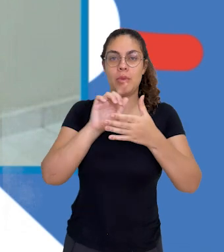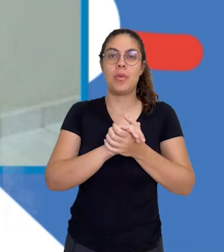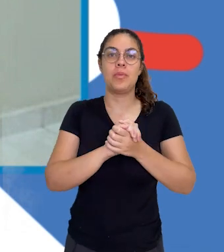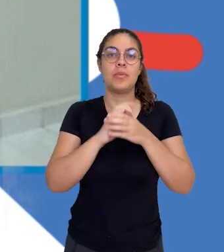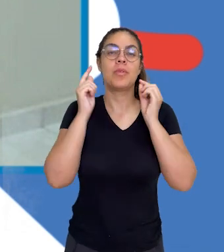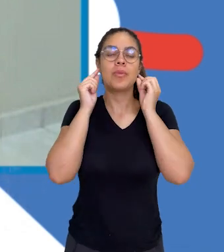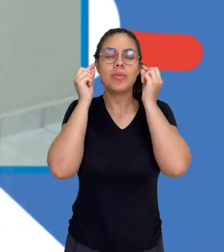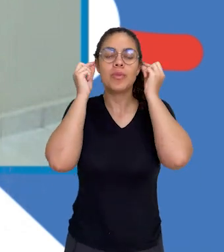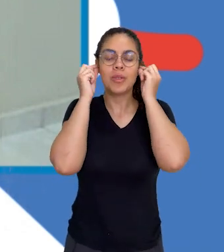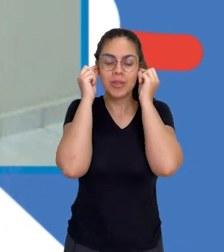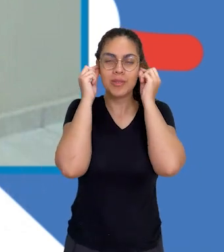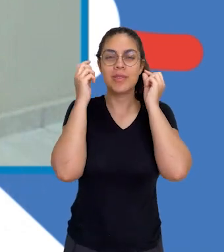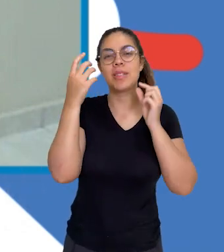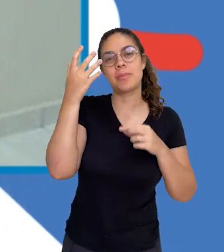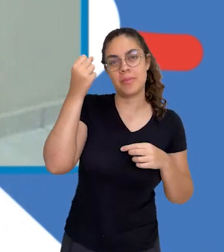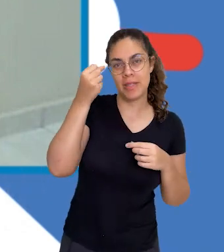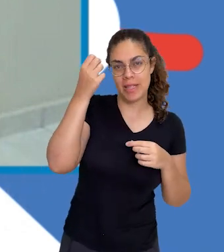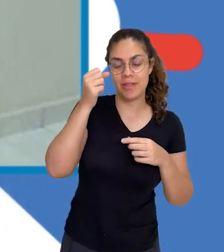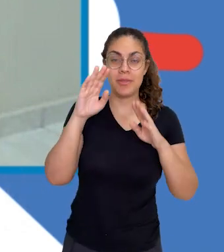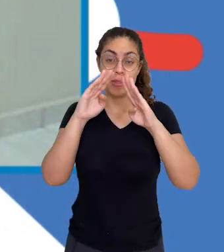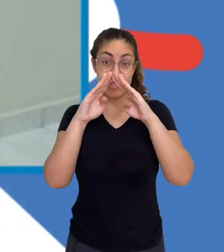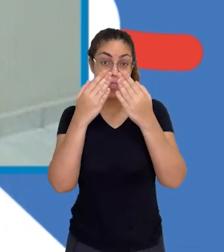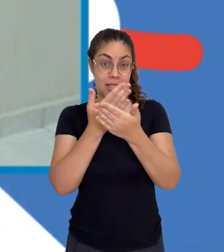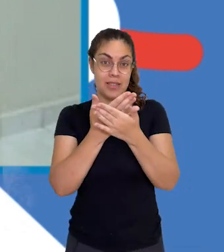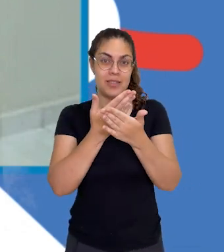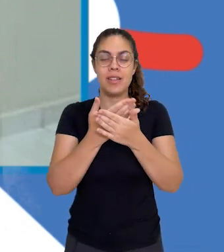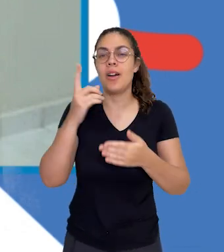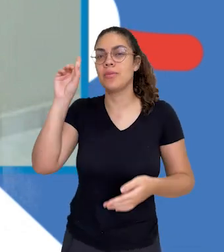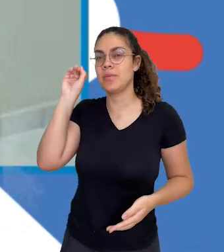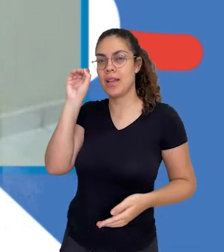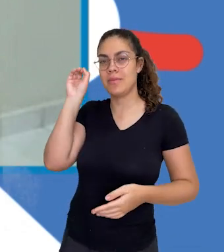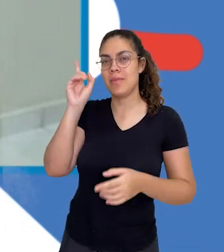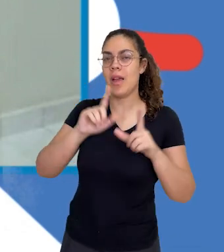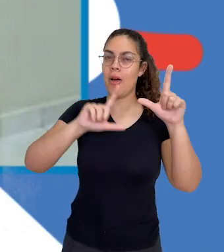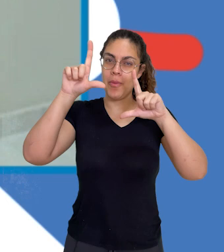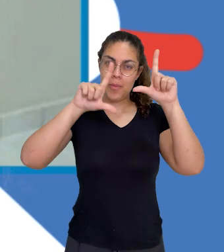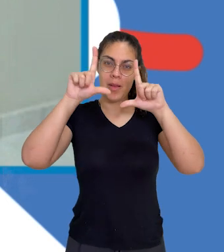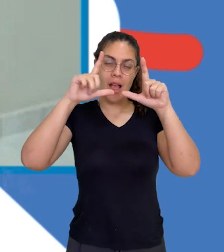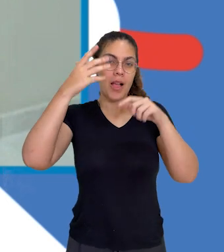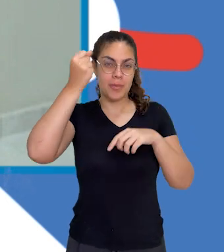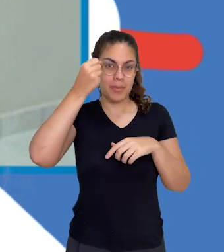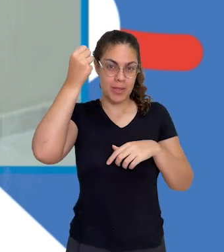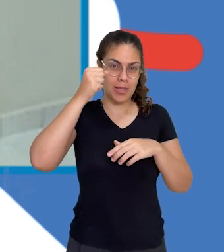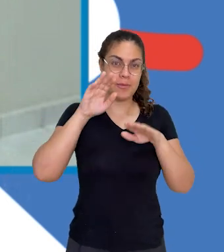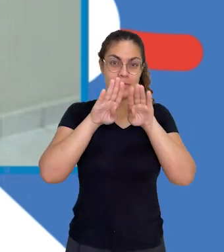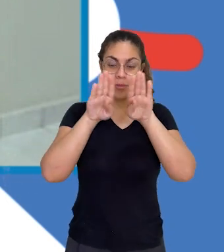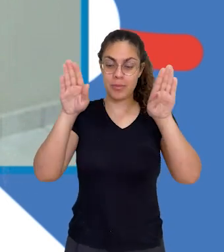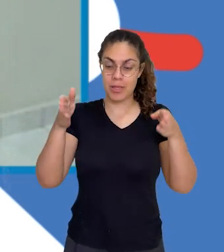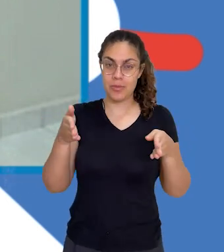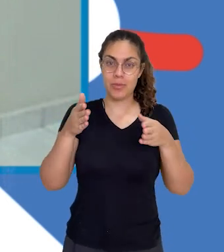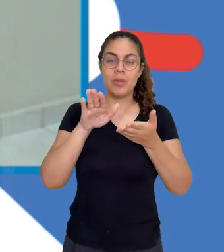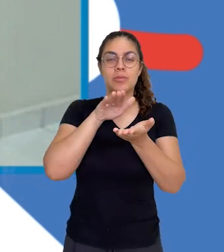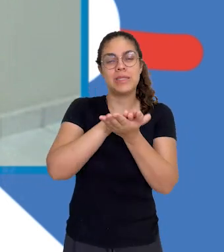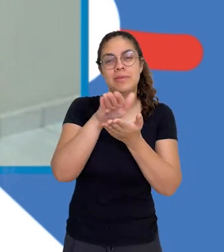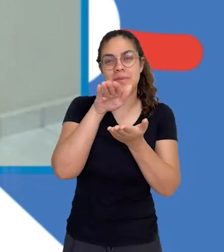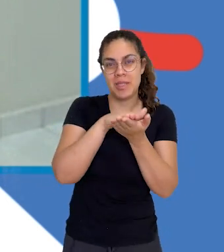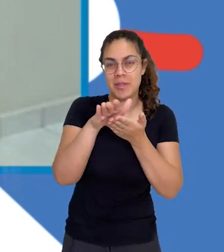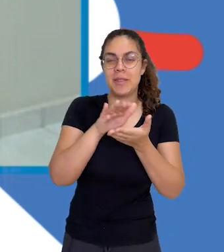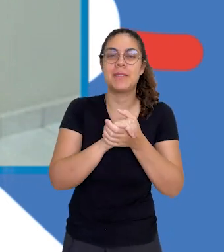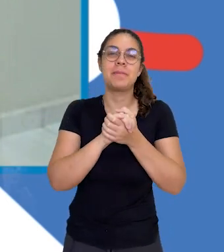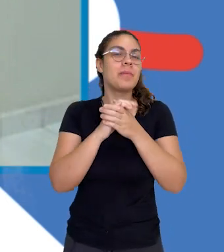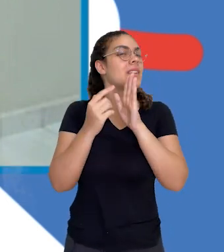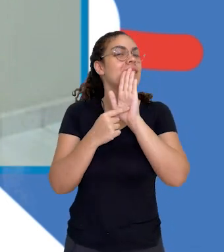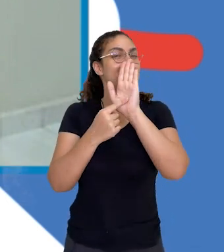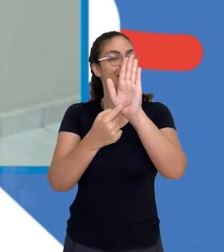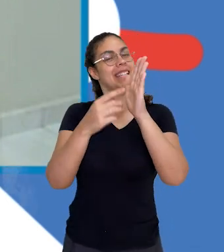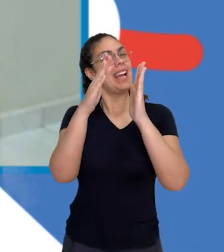e usando fone de ouvido branco estou em uma sala de aula e atrás de mim tem um quadro branco e um balcão com uma impressora e eu estou